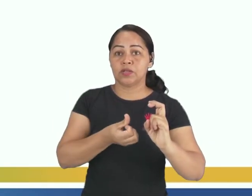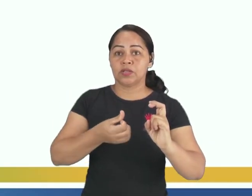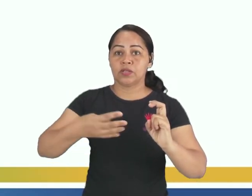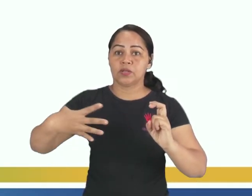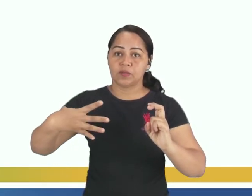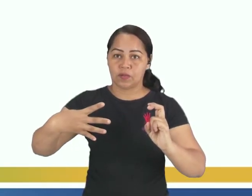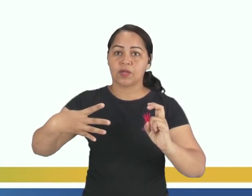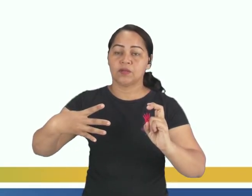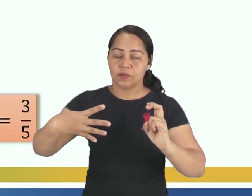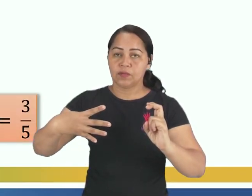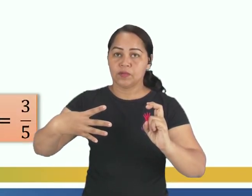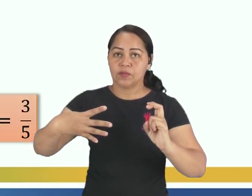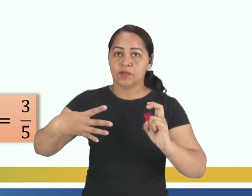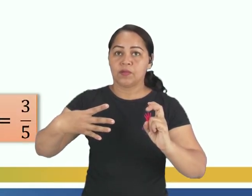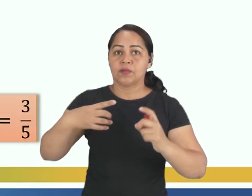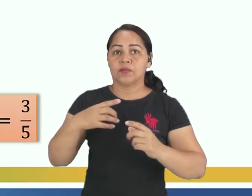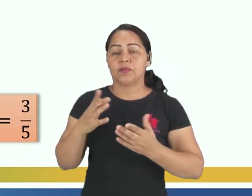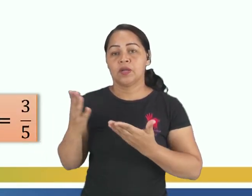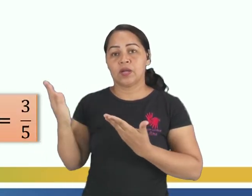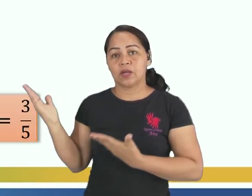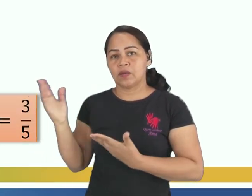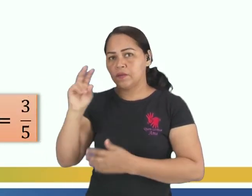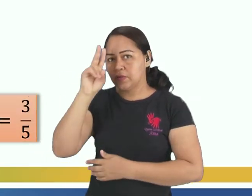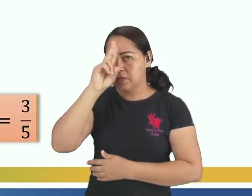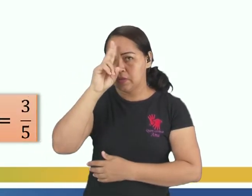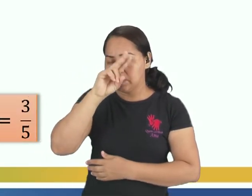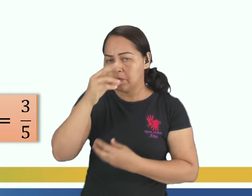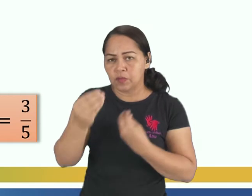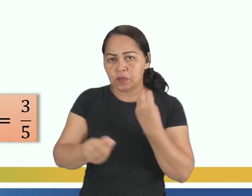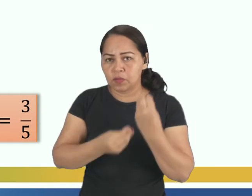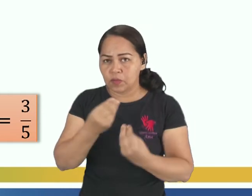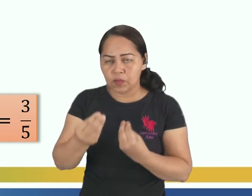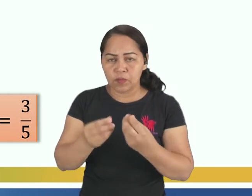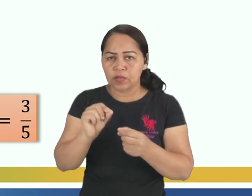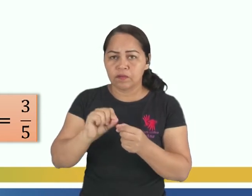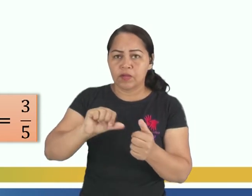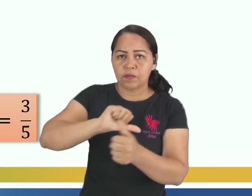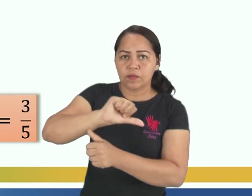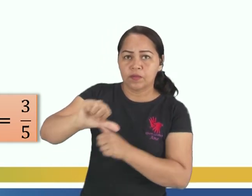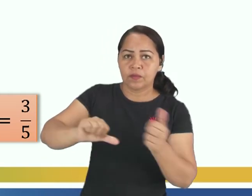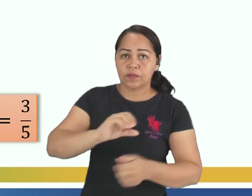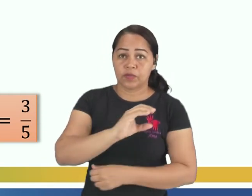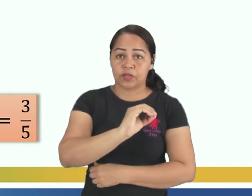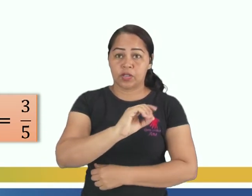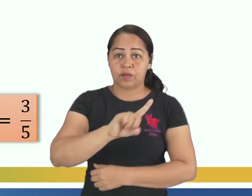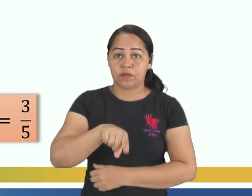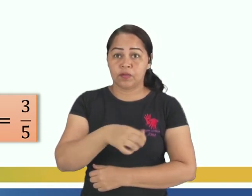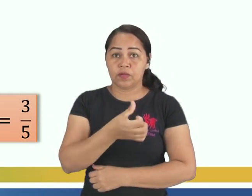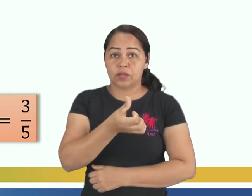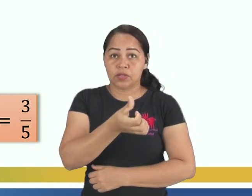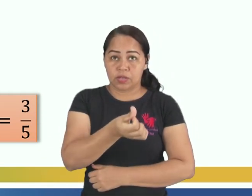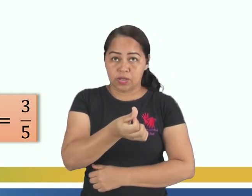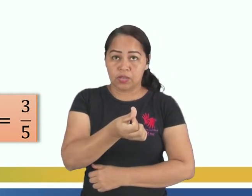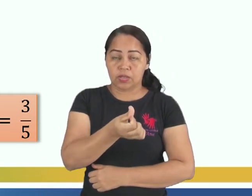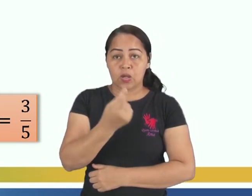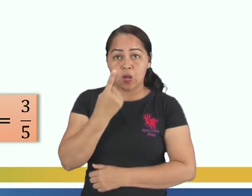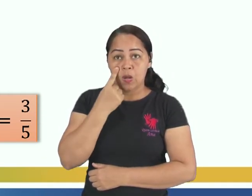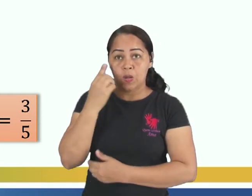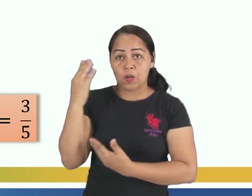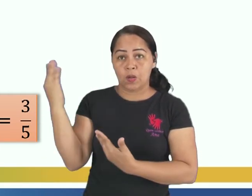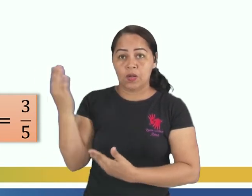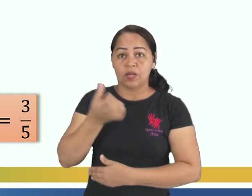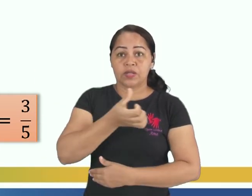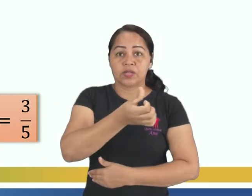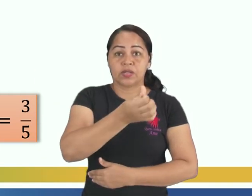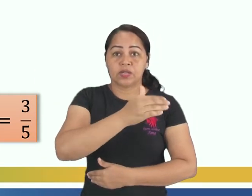4 ao cubo, né, dá 64. Caso você não lembre como é que a gente converte 0,6 para a forma fracionária, você pode